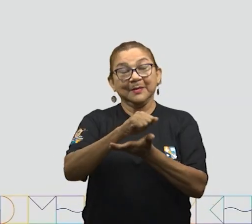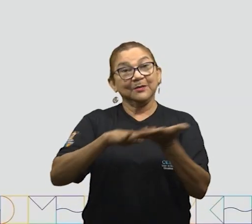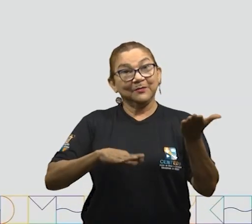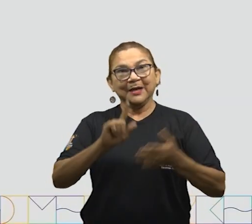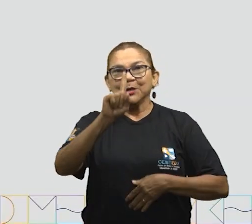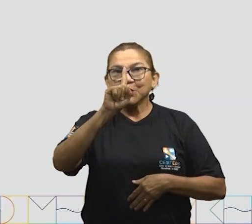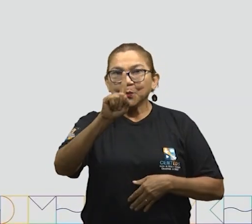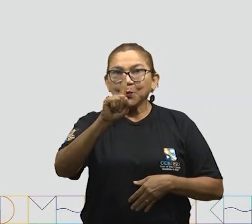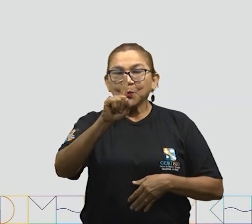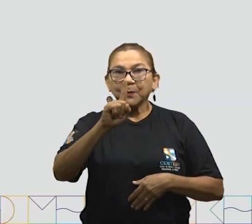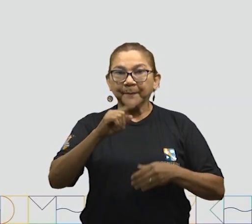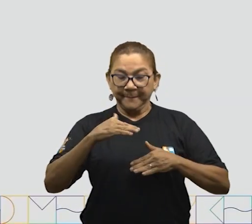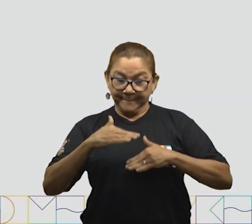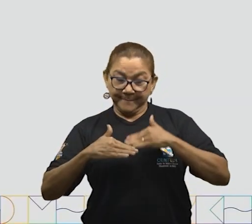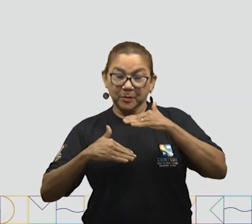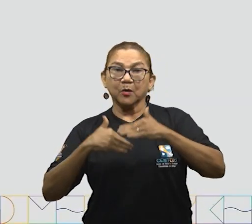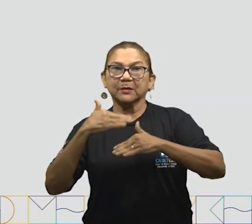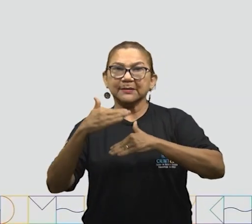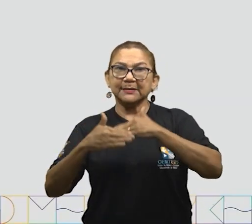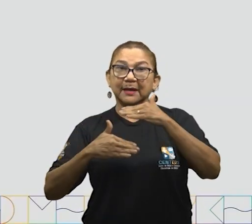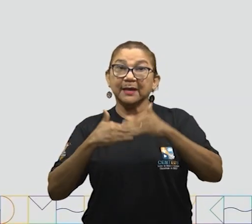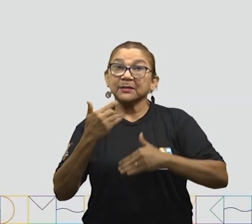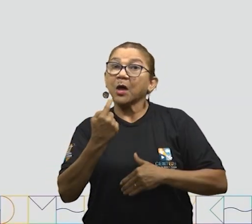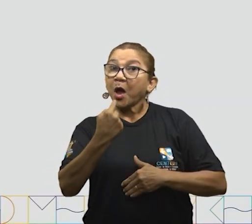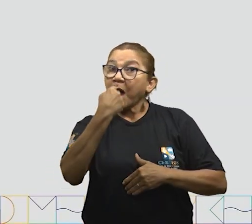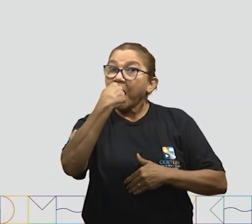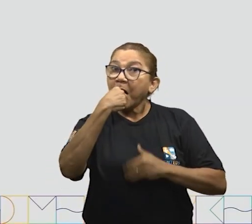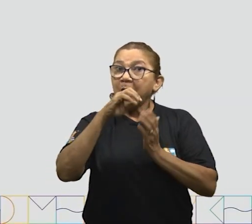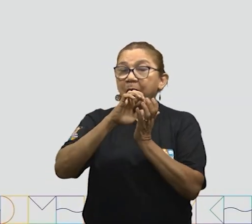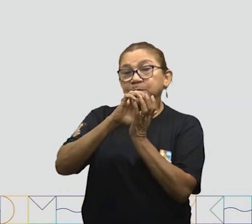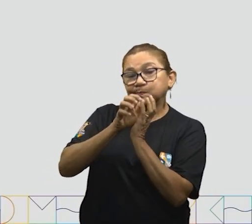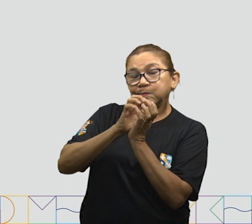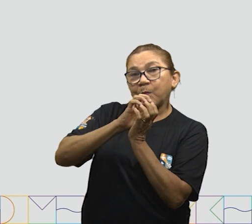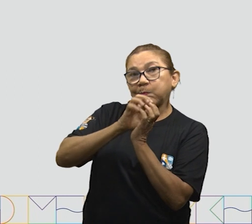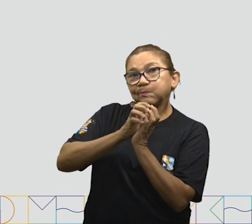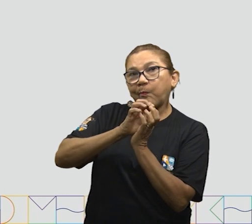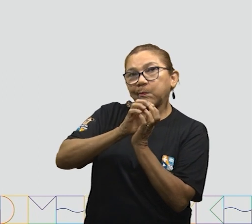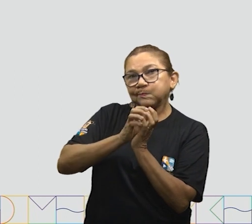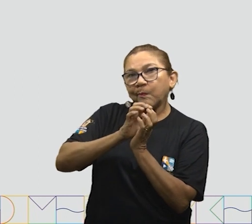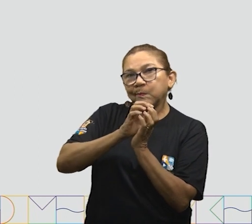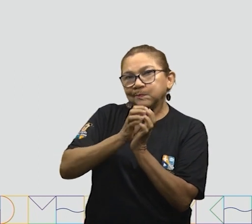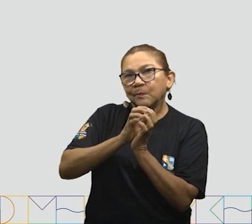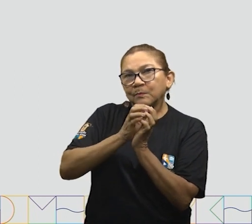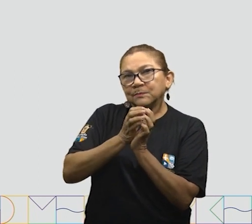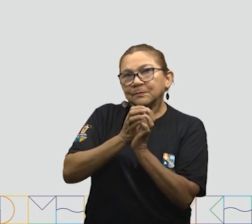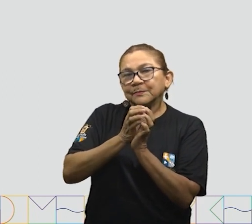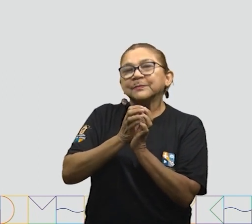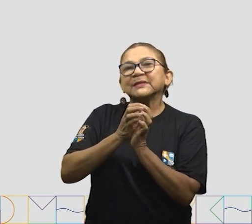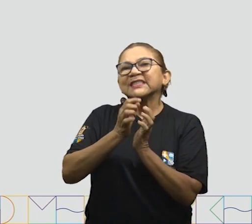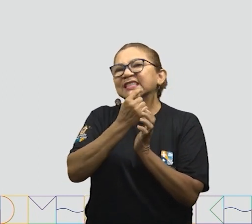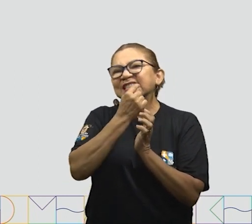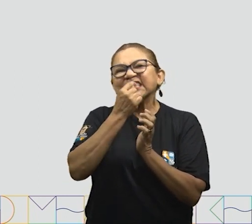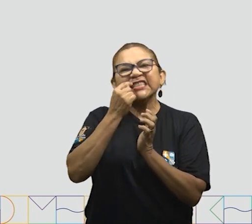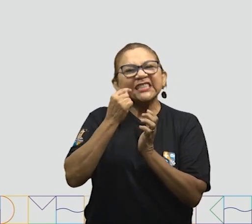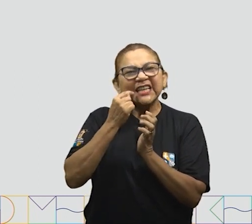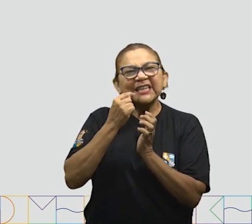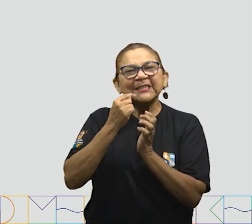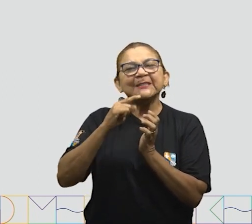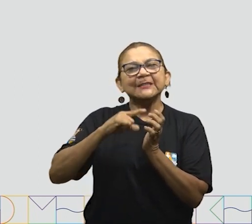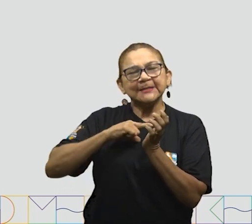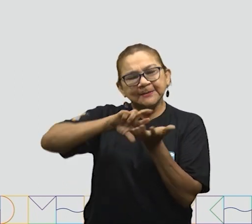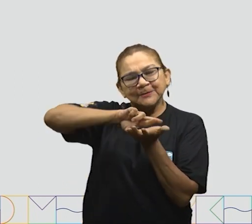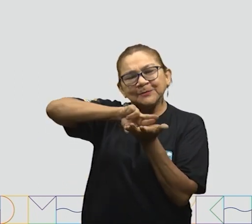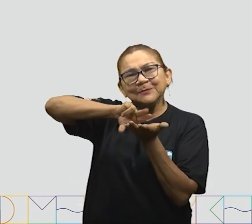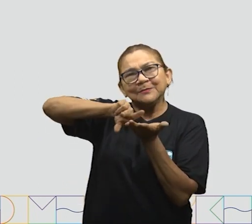Atividade 1. O processo de digestão inicia-se na boca, onde o alimento sofre a ação dos dentes e também de